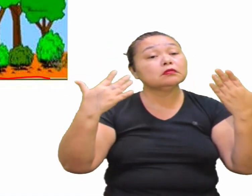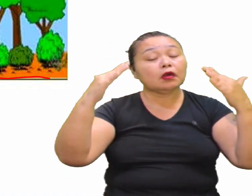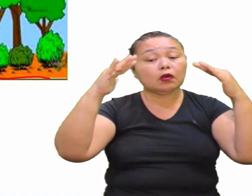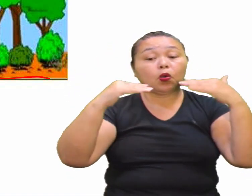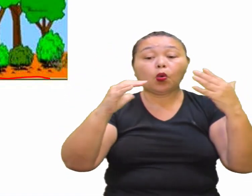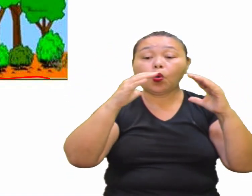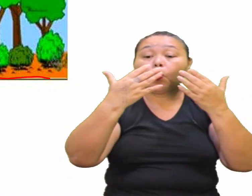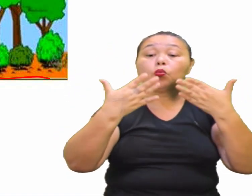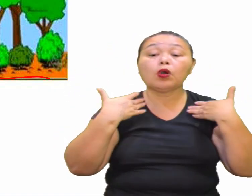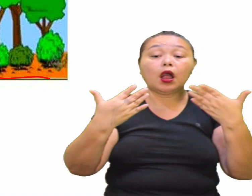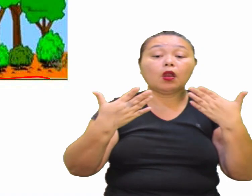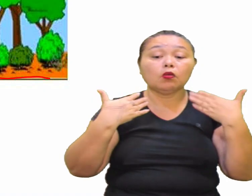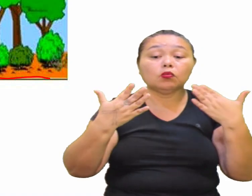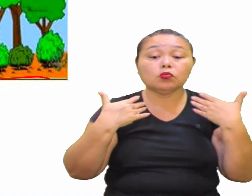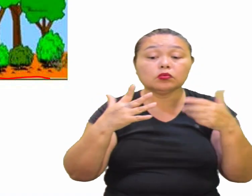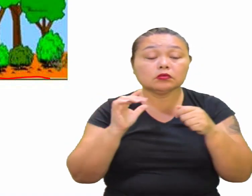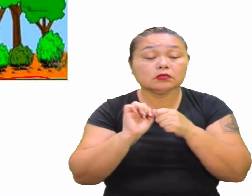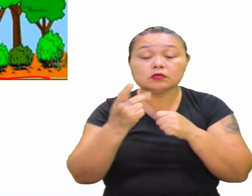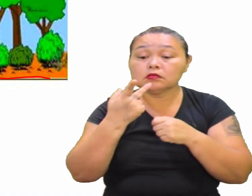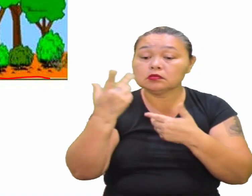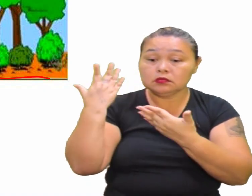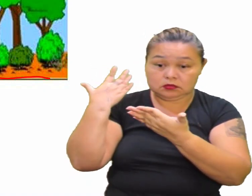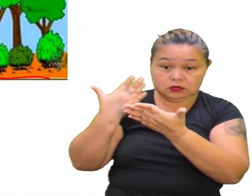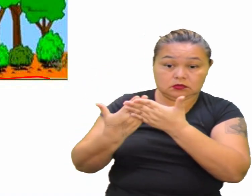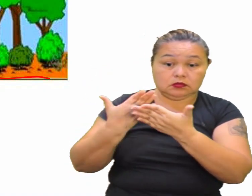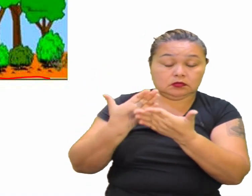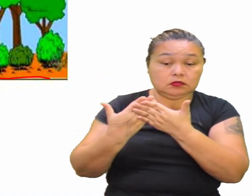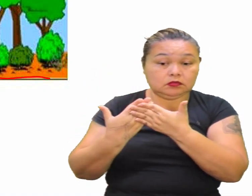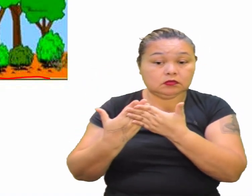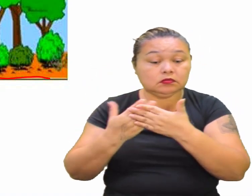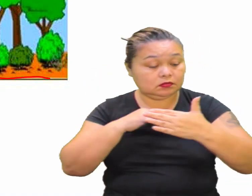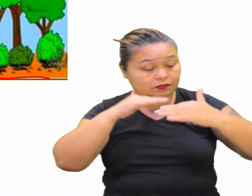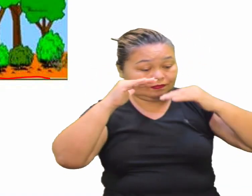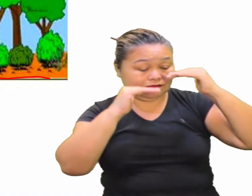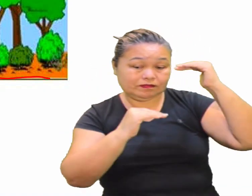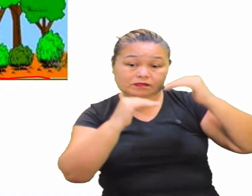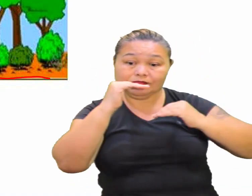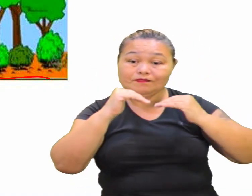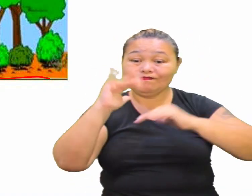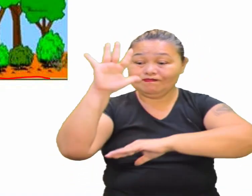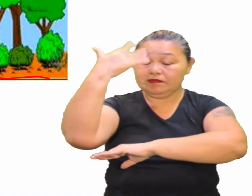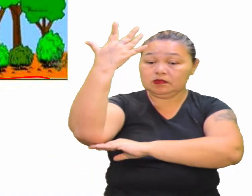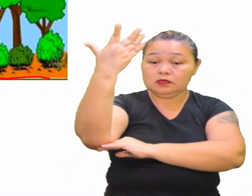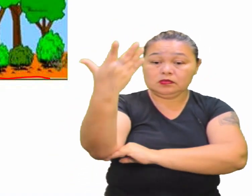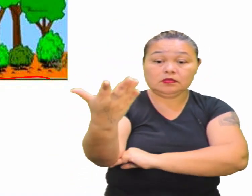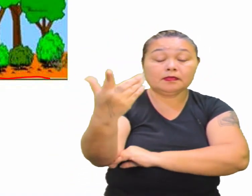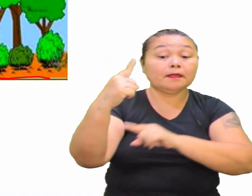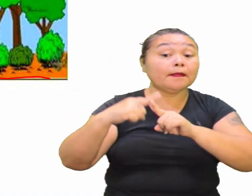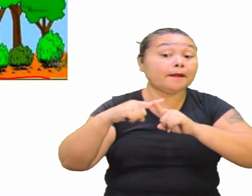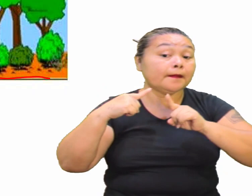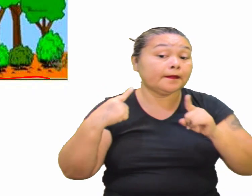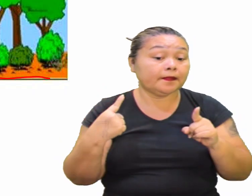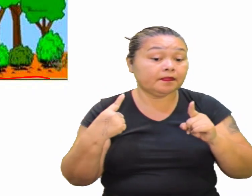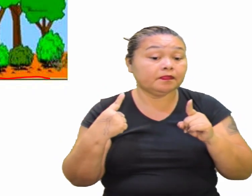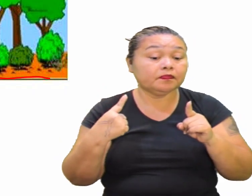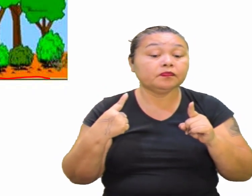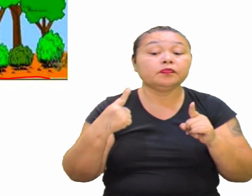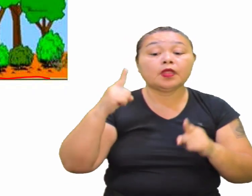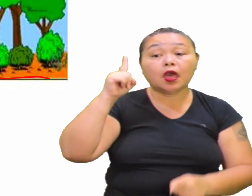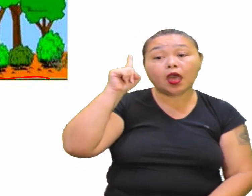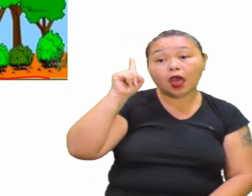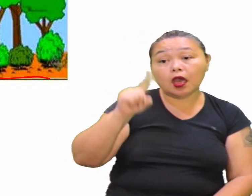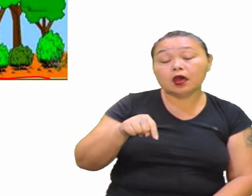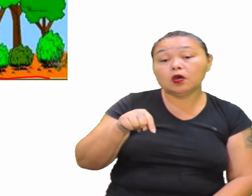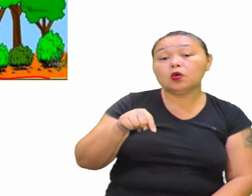do calor. Nós falamos na aula anterior sobre os desequilíbrios, desmatamento, mas